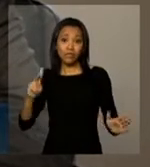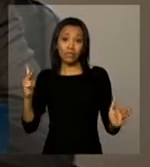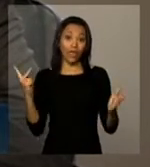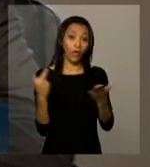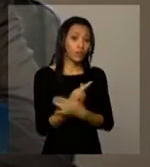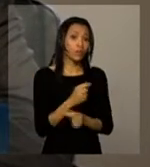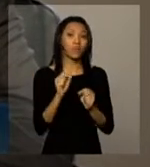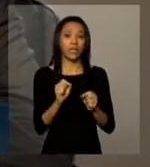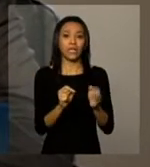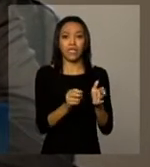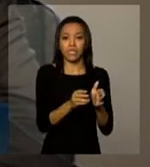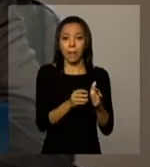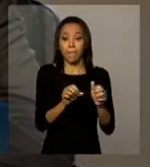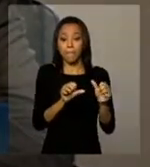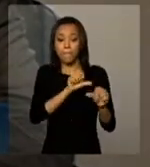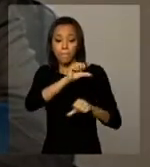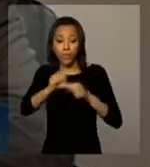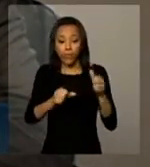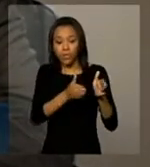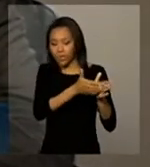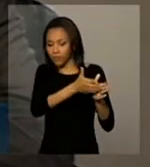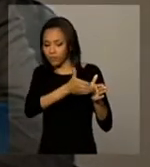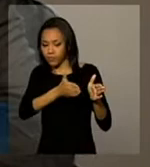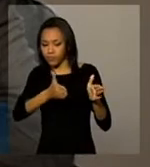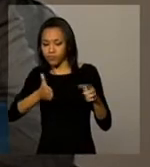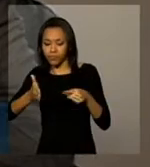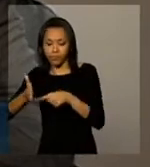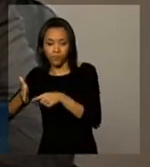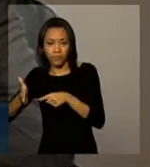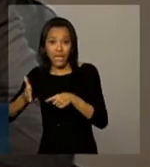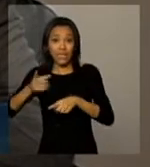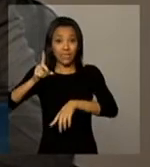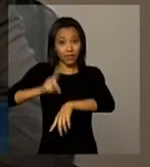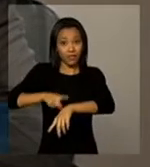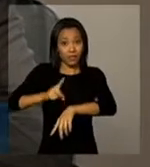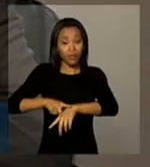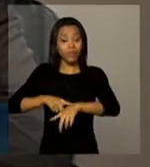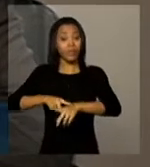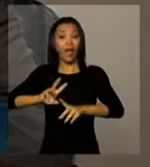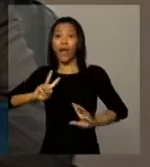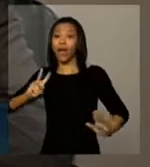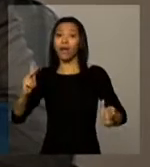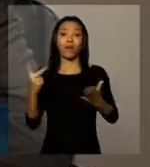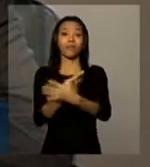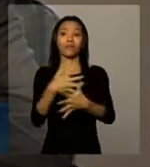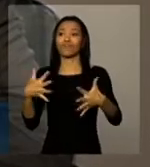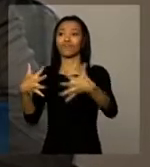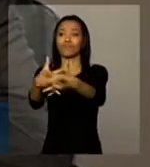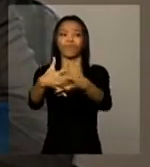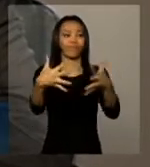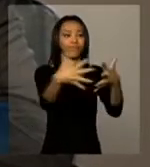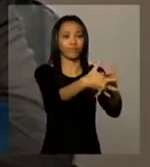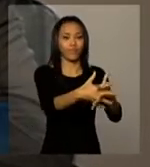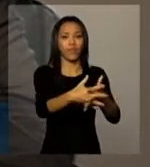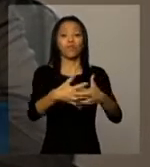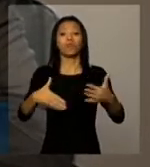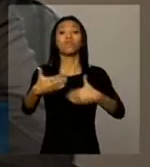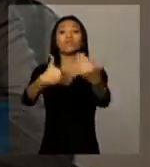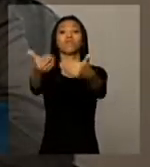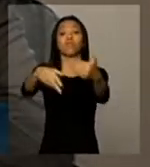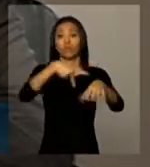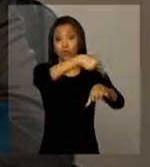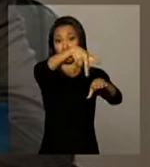transição, uma volatilidade que atrapalha o crescimento dos países, atrapalha o crescimento dos